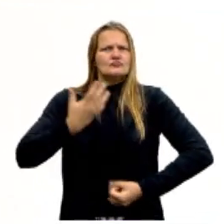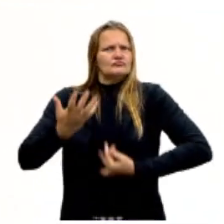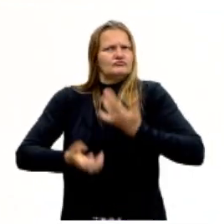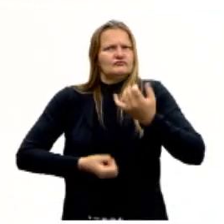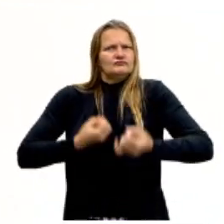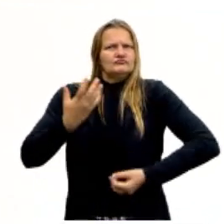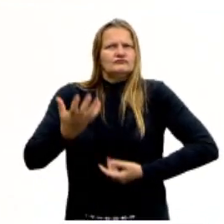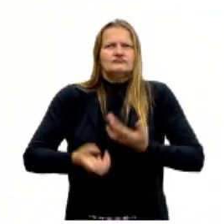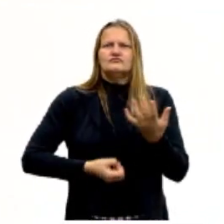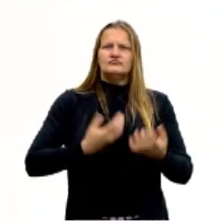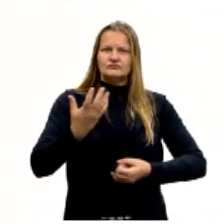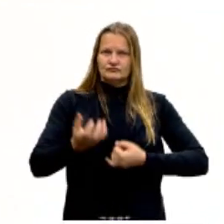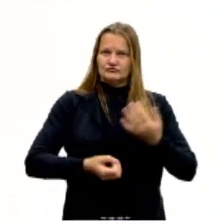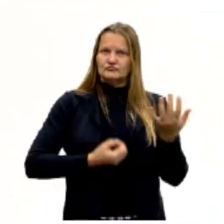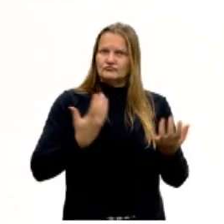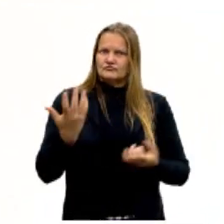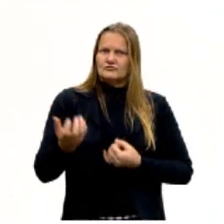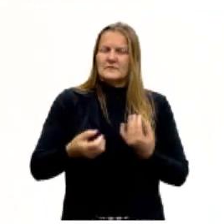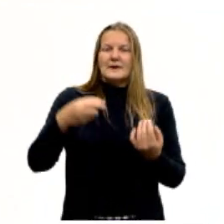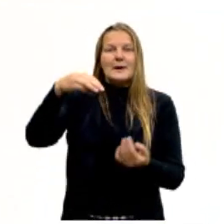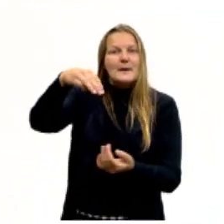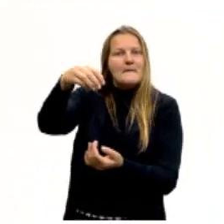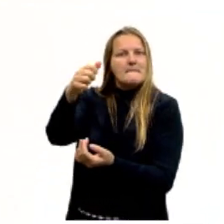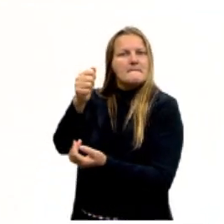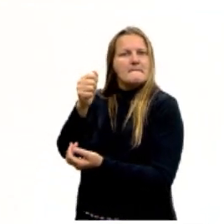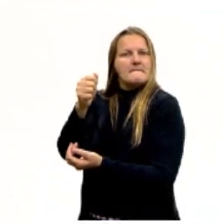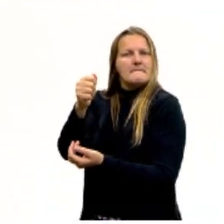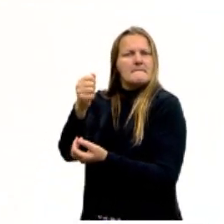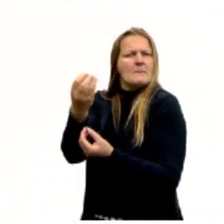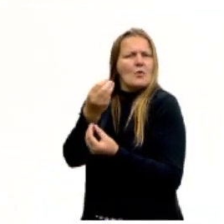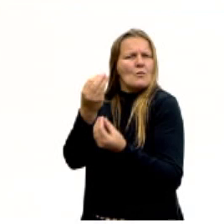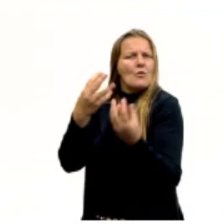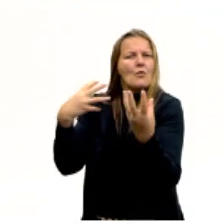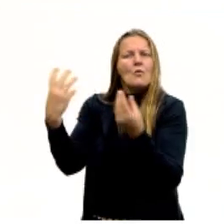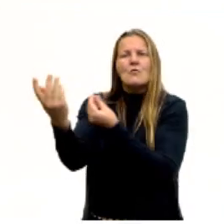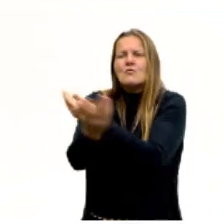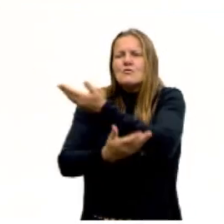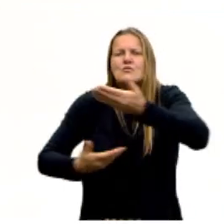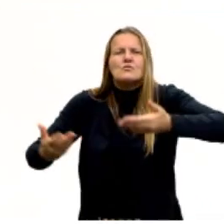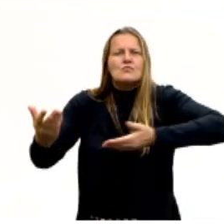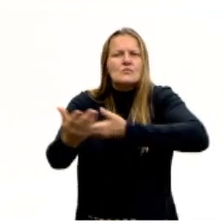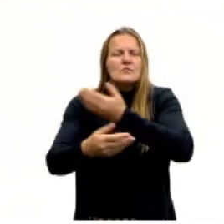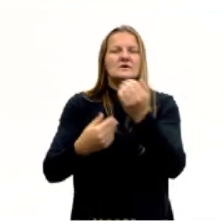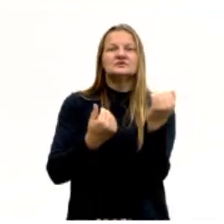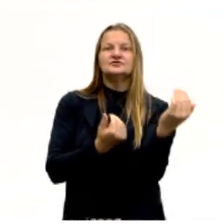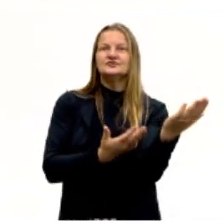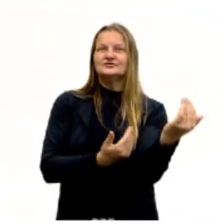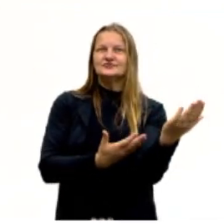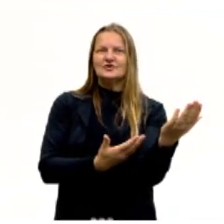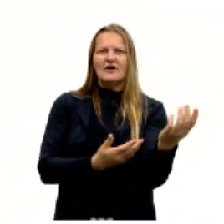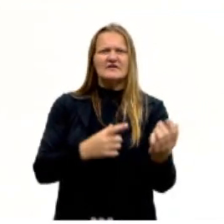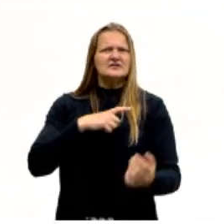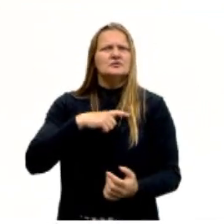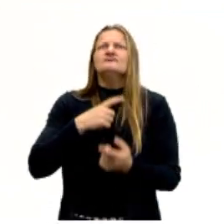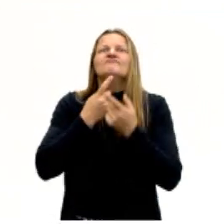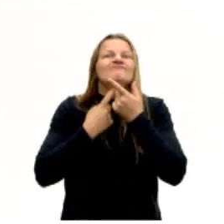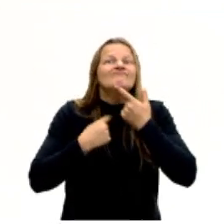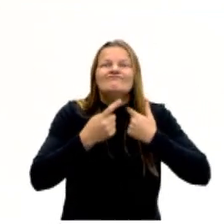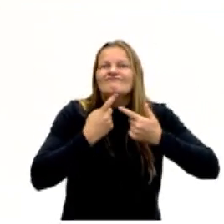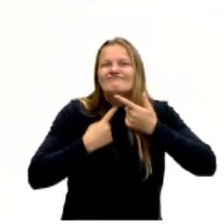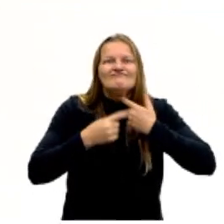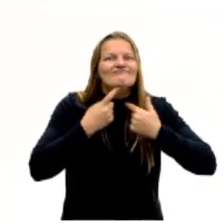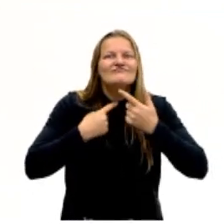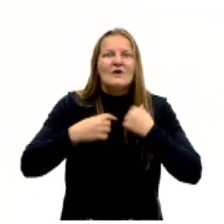a ou seja uma aglomeração de jovens que estavam sedentos